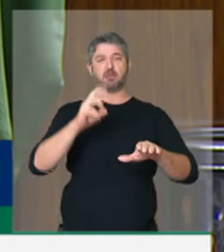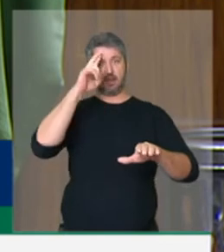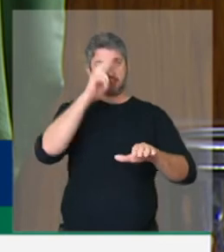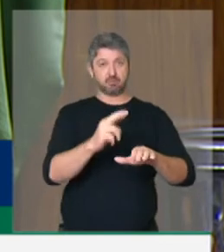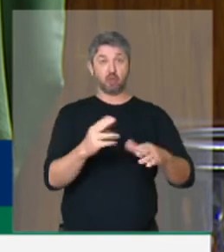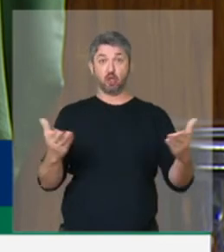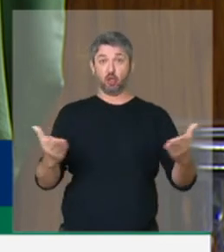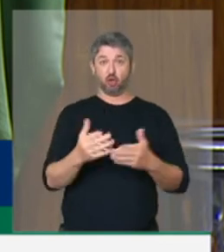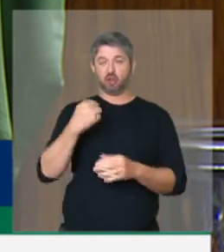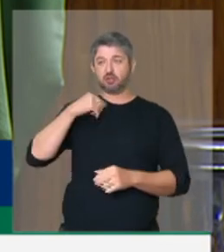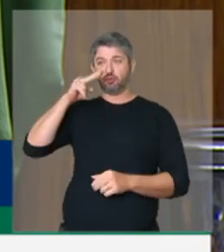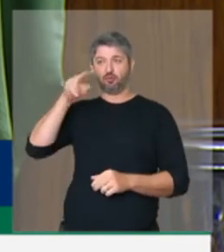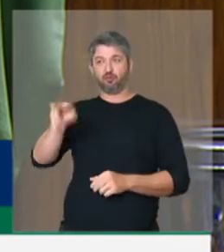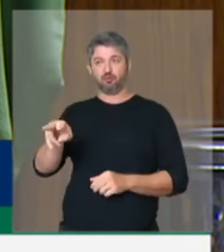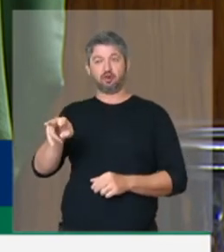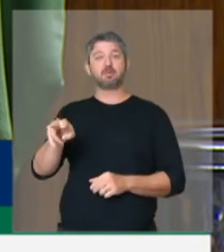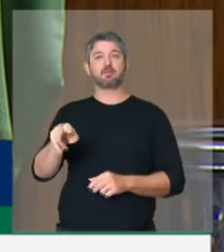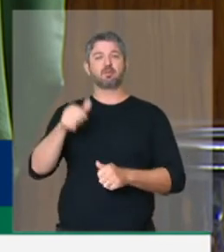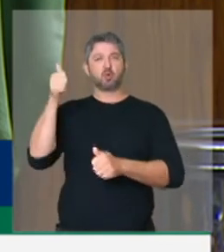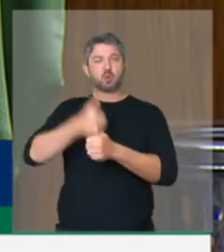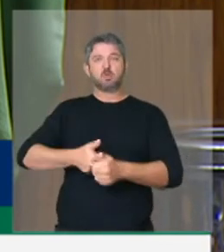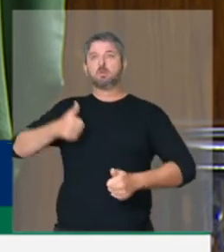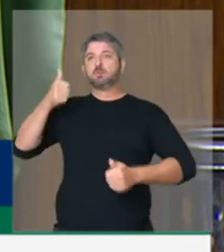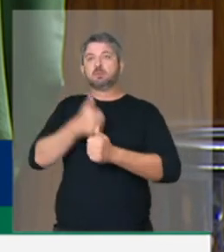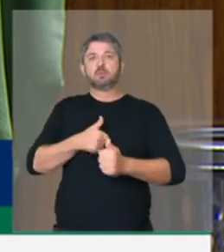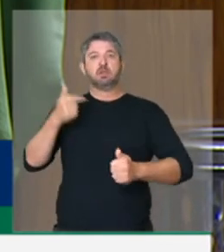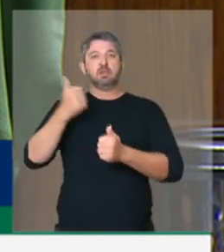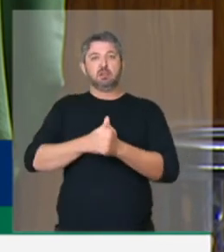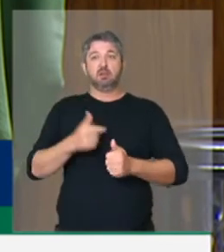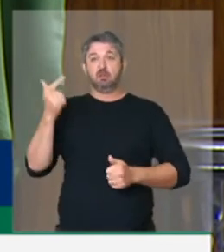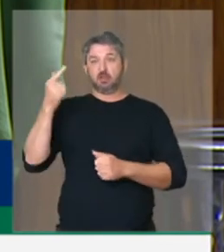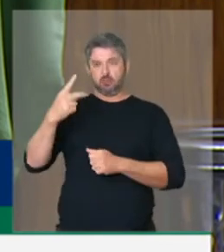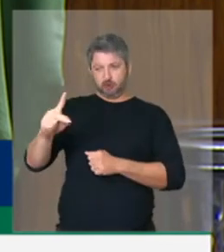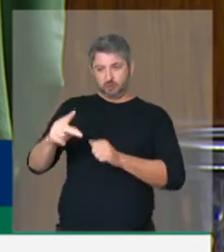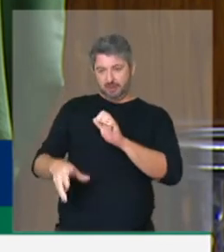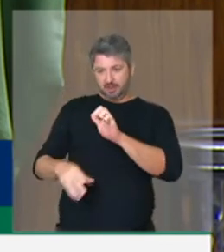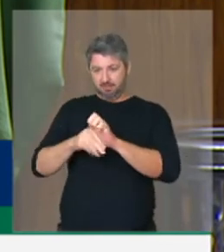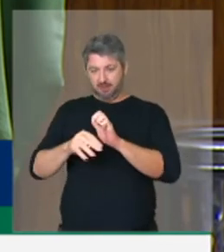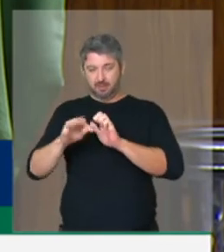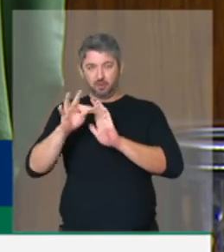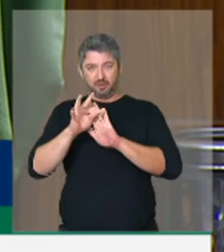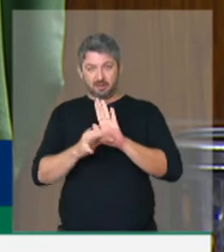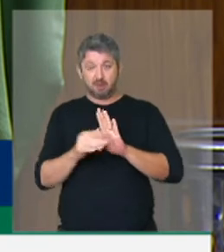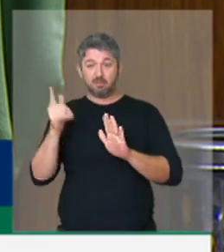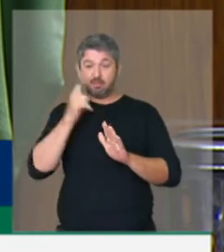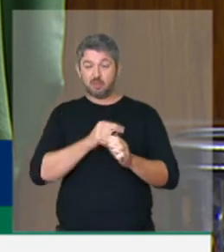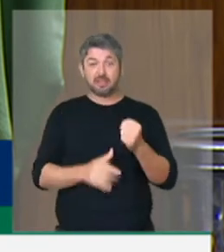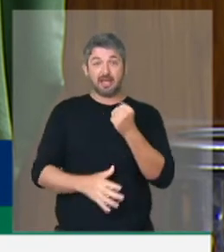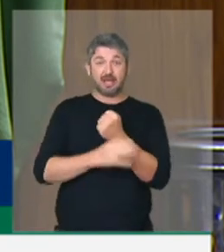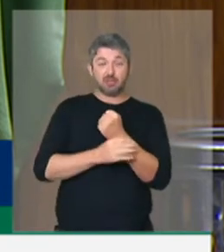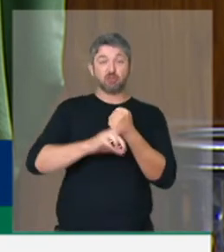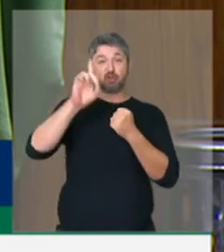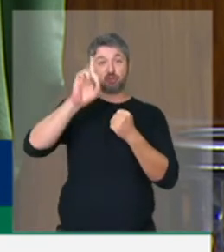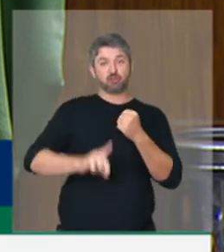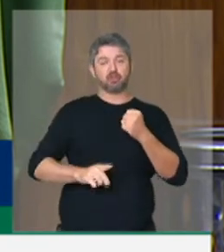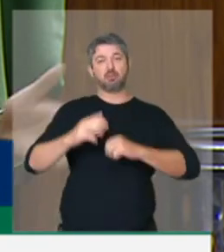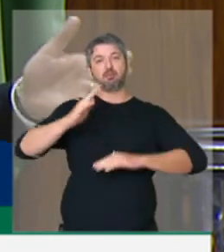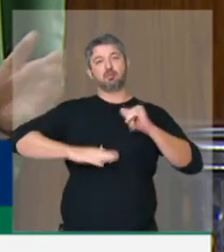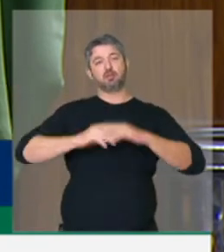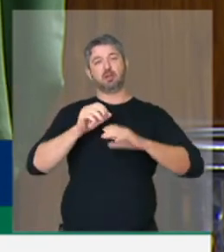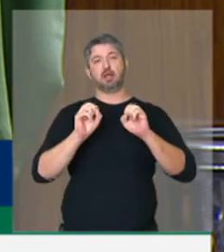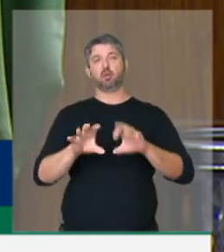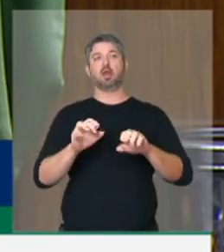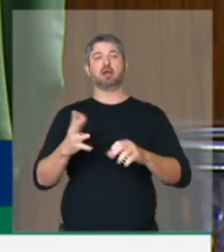tarde eu vi a Vossa Excelência lutando para que a sua emenda, para garantir os direitos dos profissionais de educação,